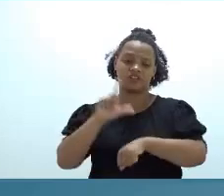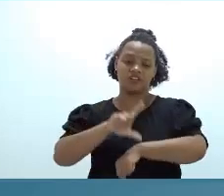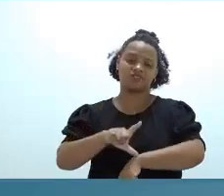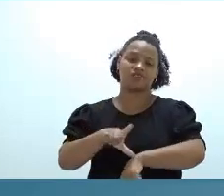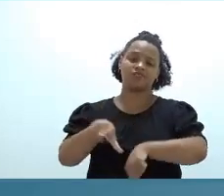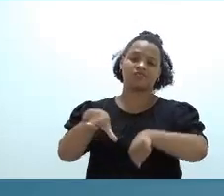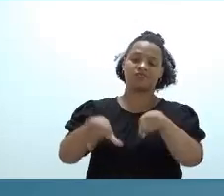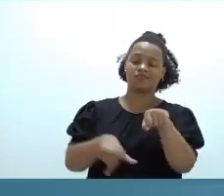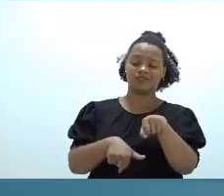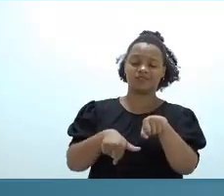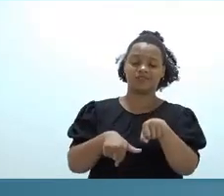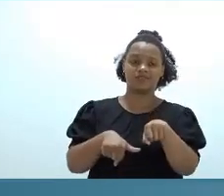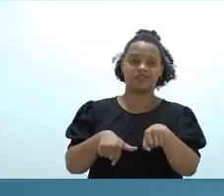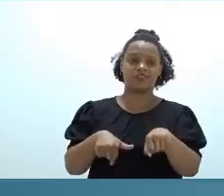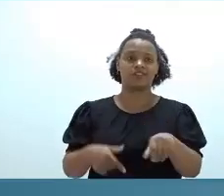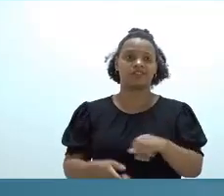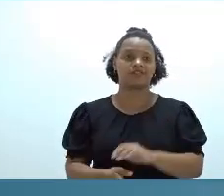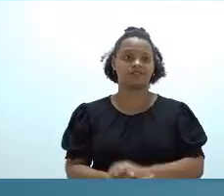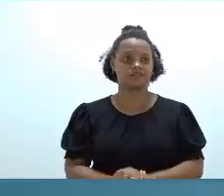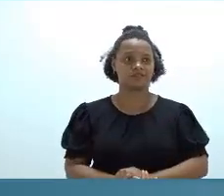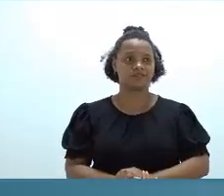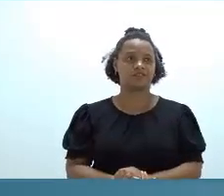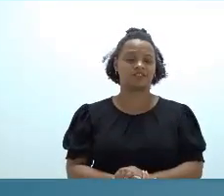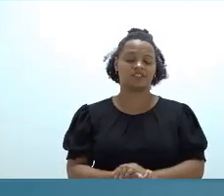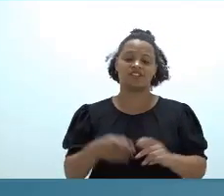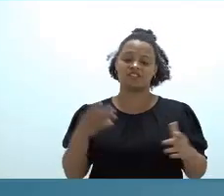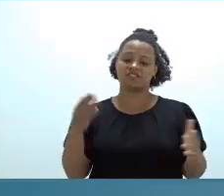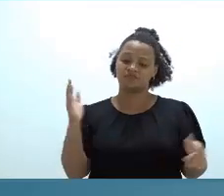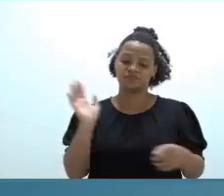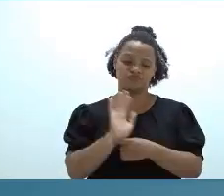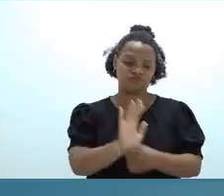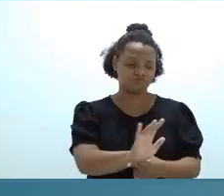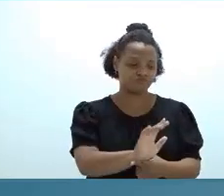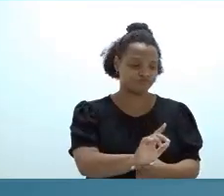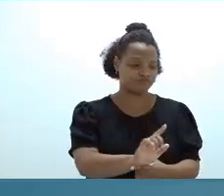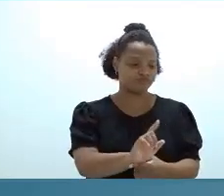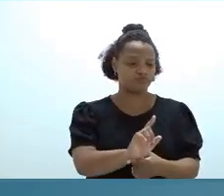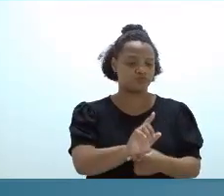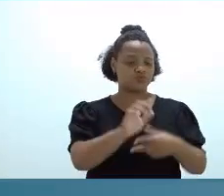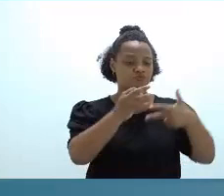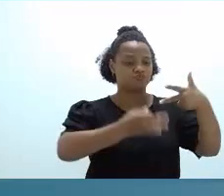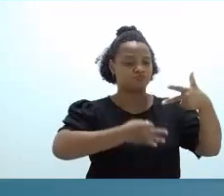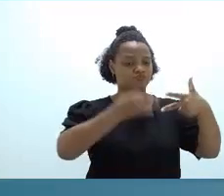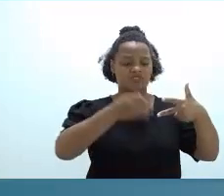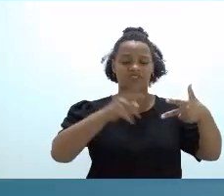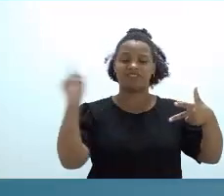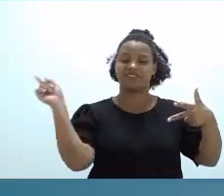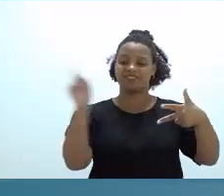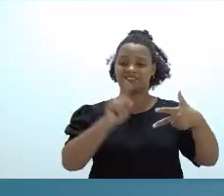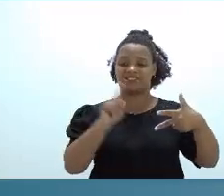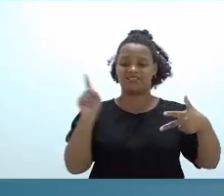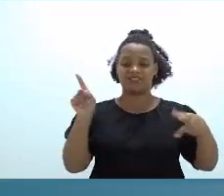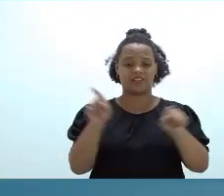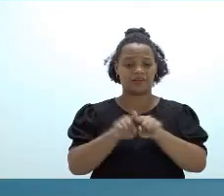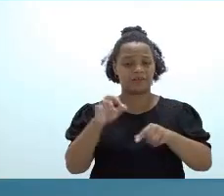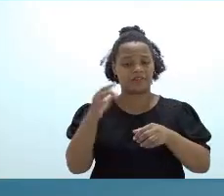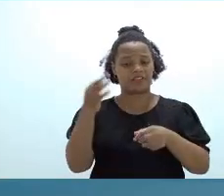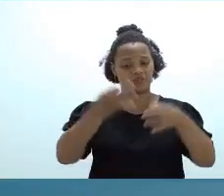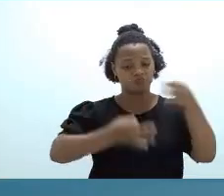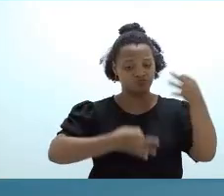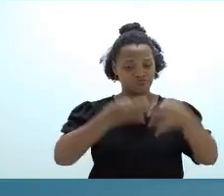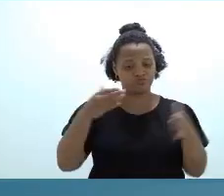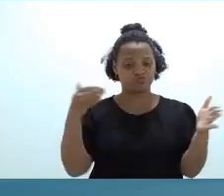aconteceu. Então isso aí prejudica o judiciário e leva o perecimento da justiça. Então,